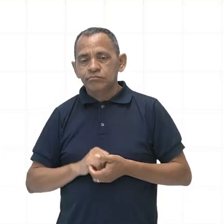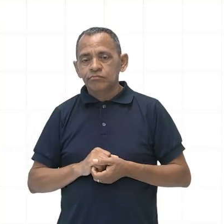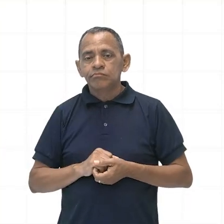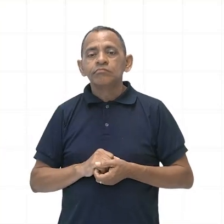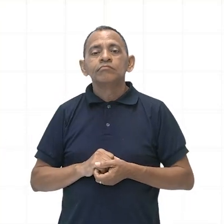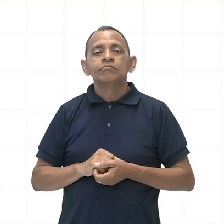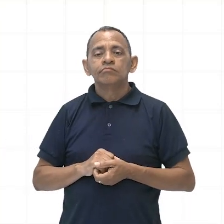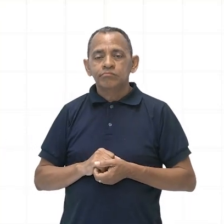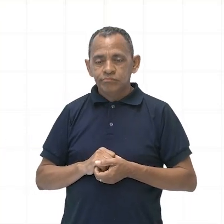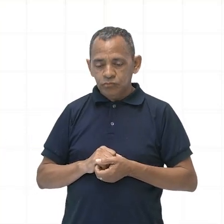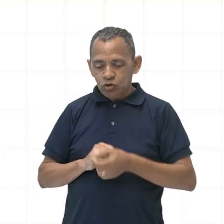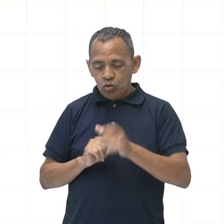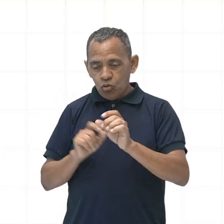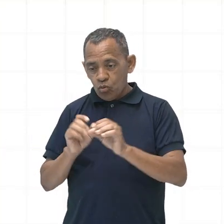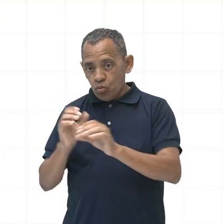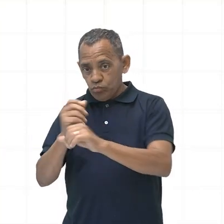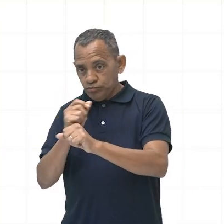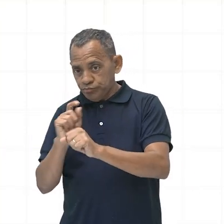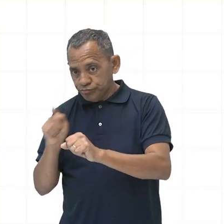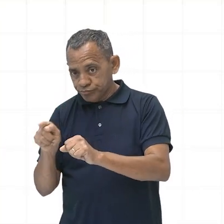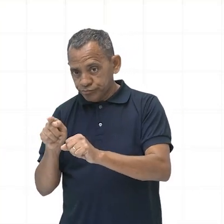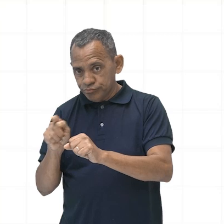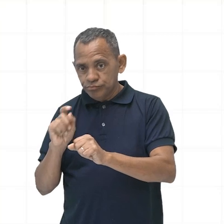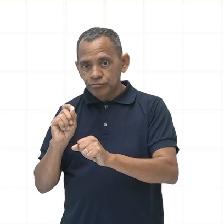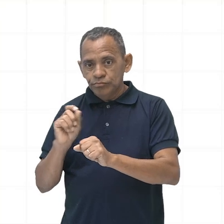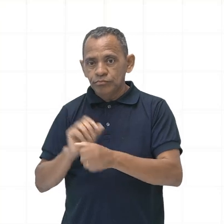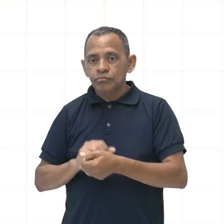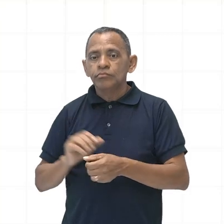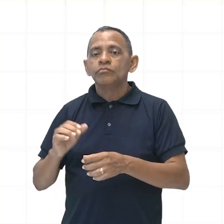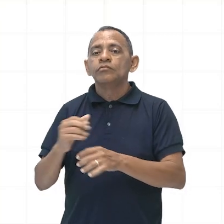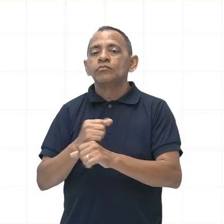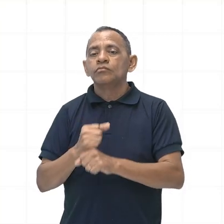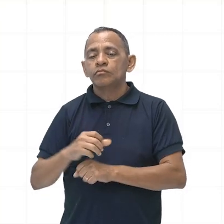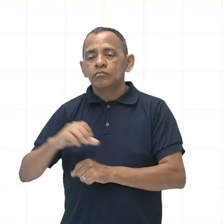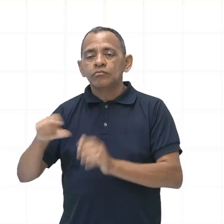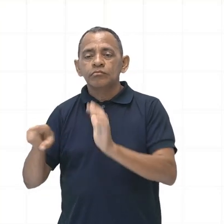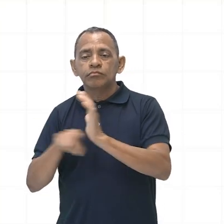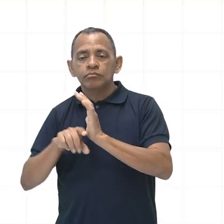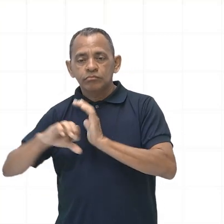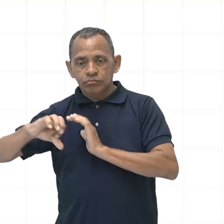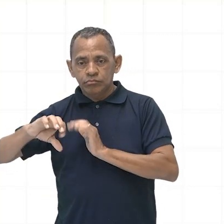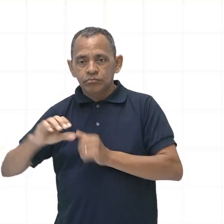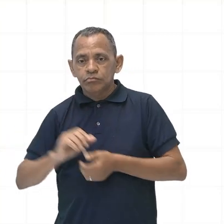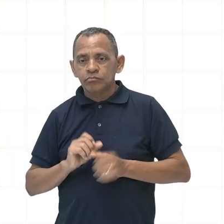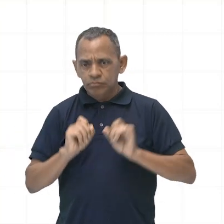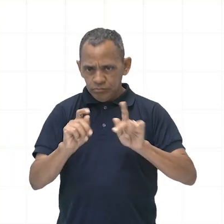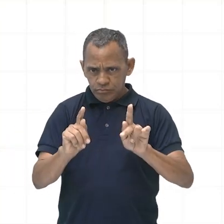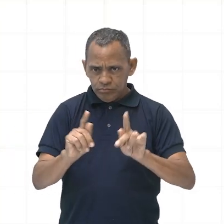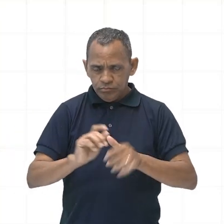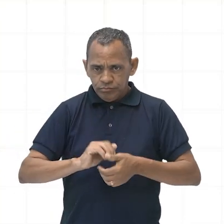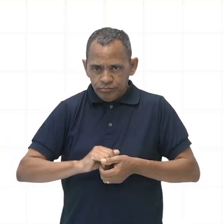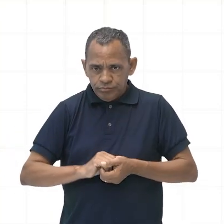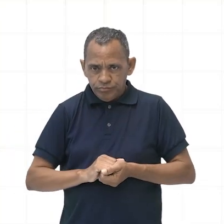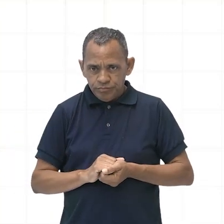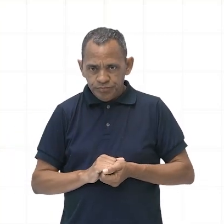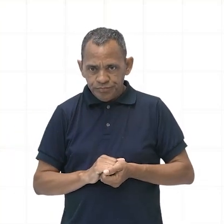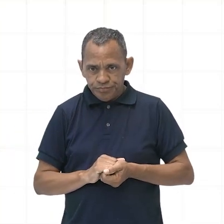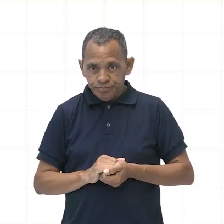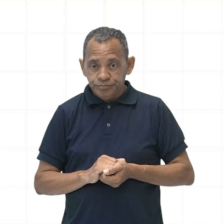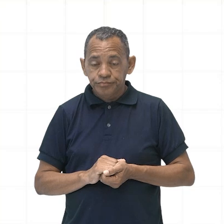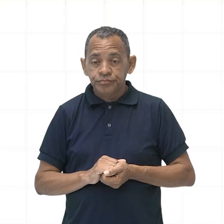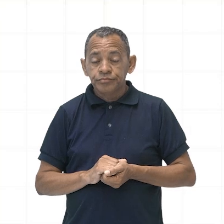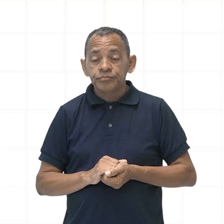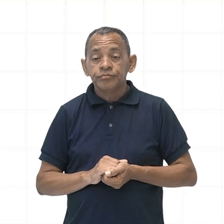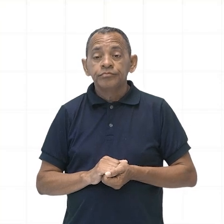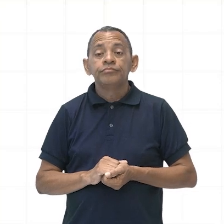termo independente, que é o termo que não depende de x, é igual a menos 9. Tudo bem? Então,